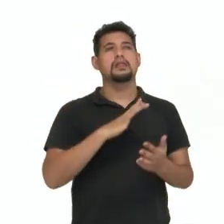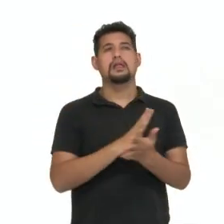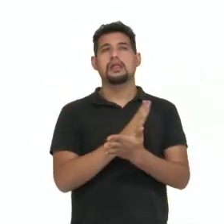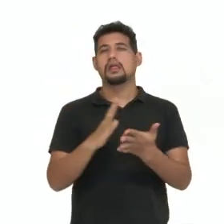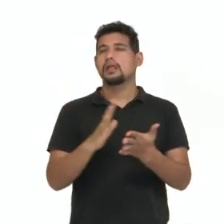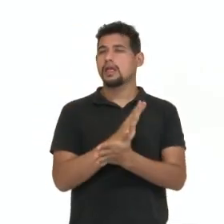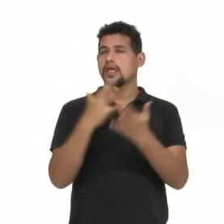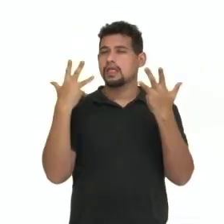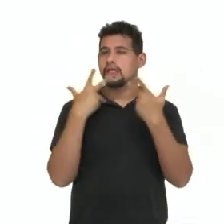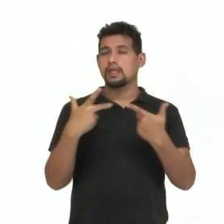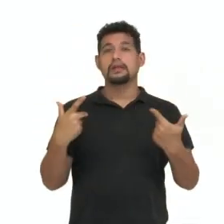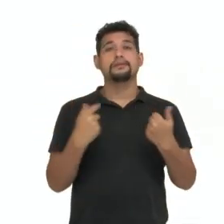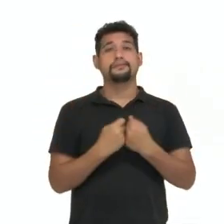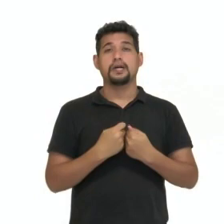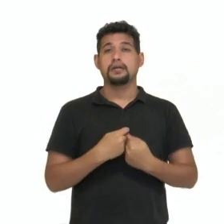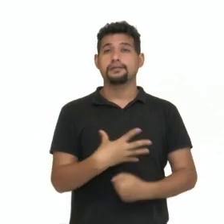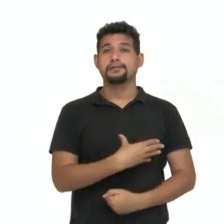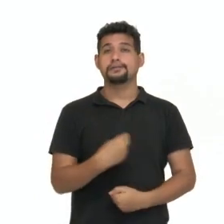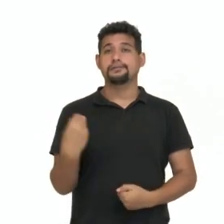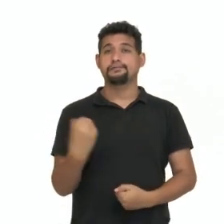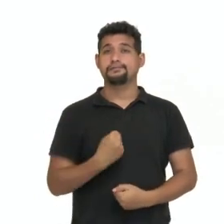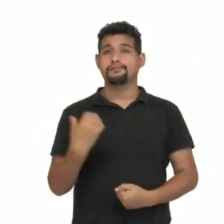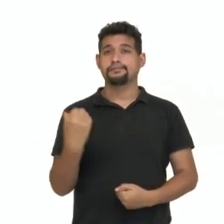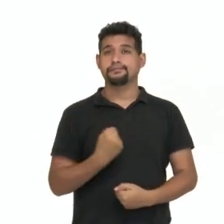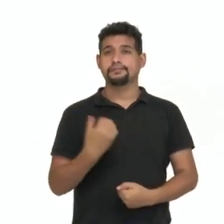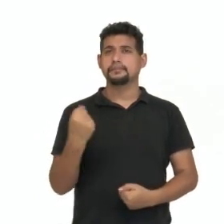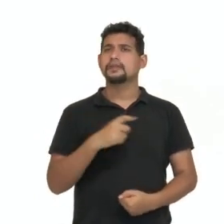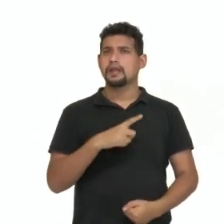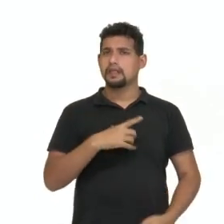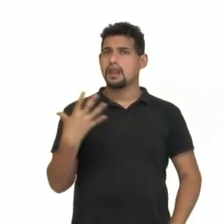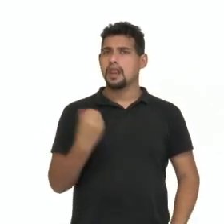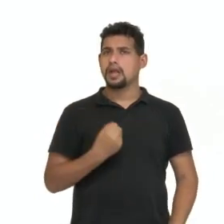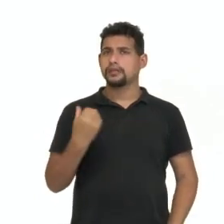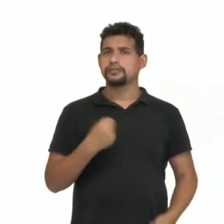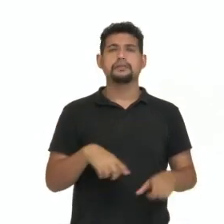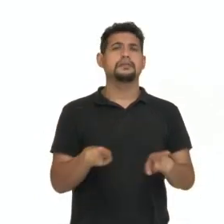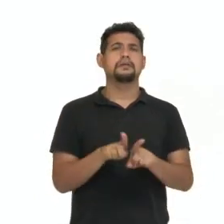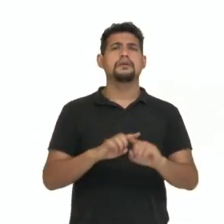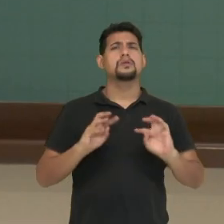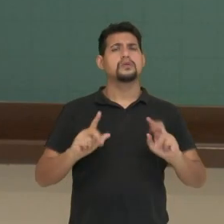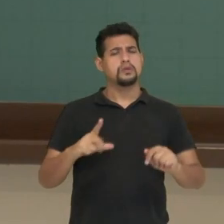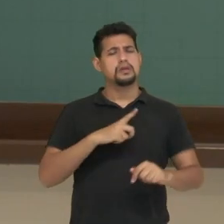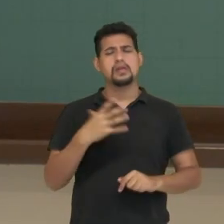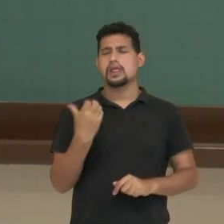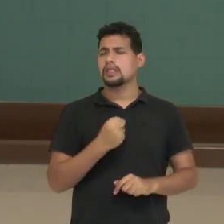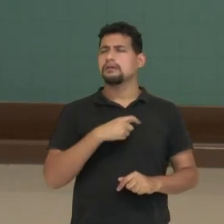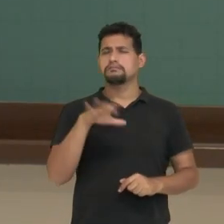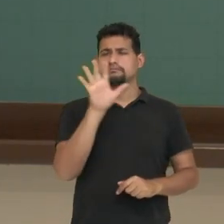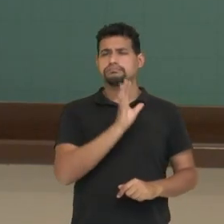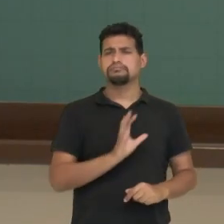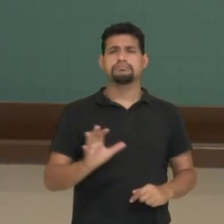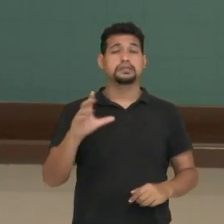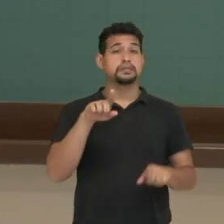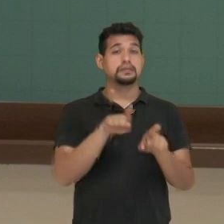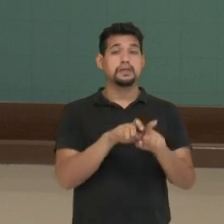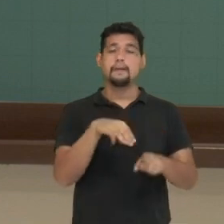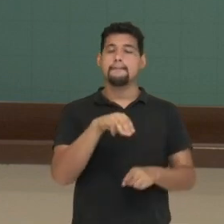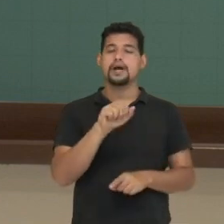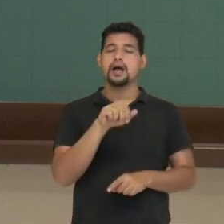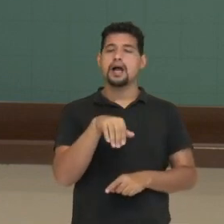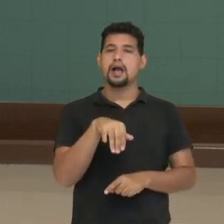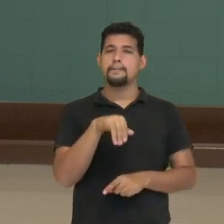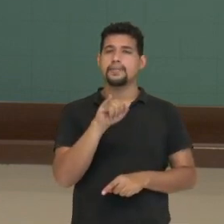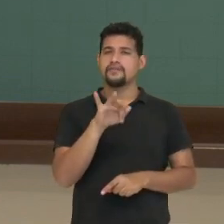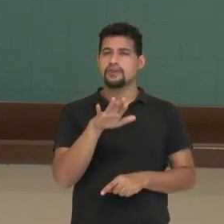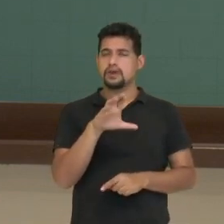de mamíferos, tá? Então, é possível ver que em todas as regiões do planeta a gente consegue encontrar, justamente pela característica